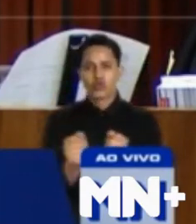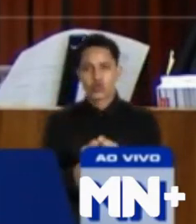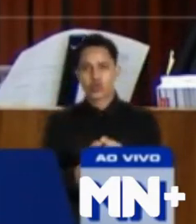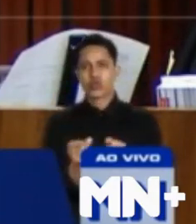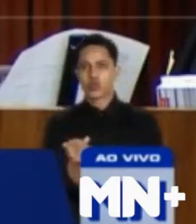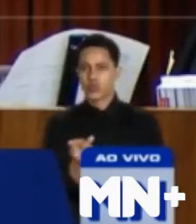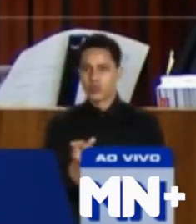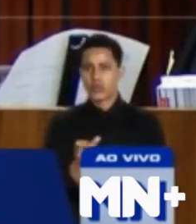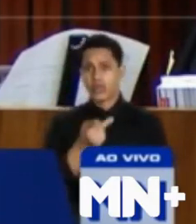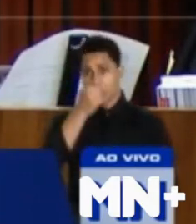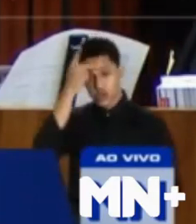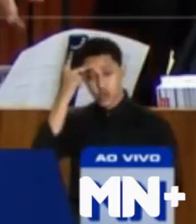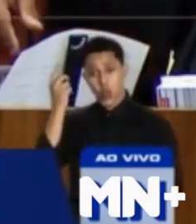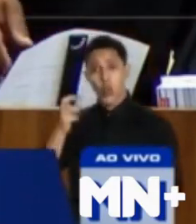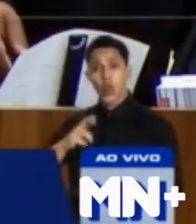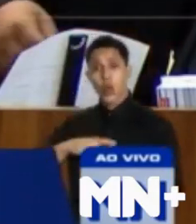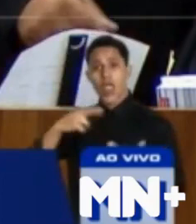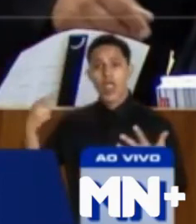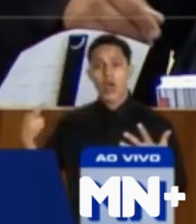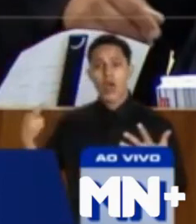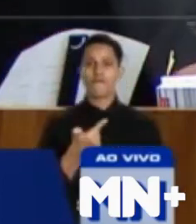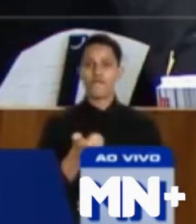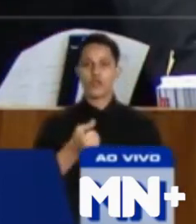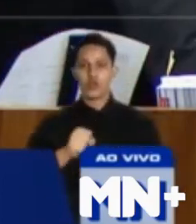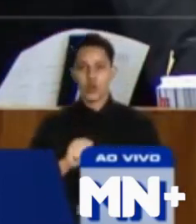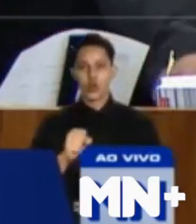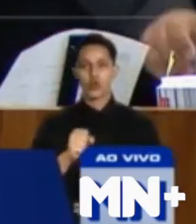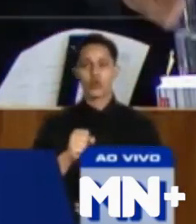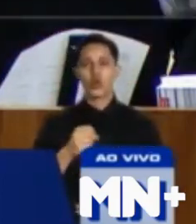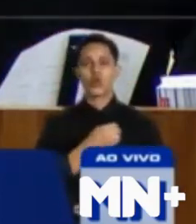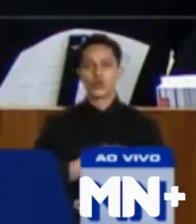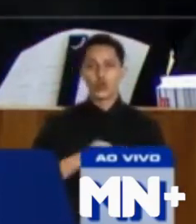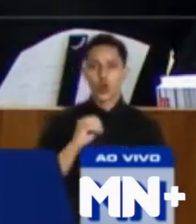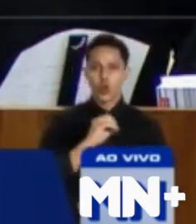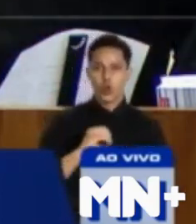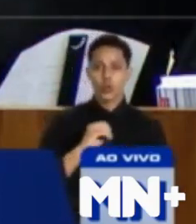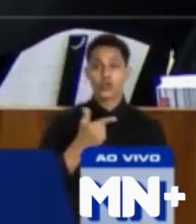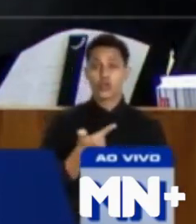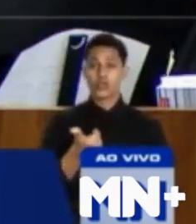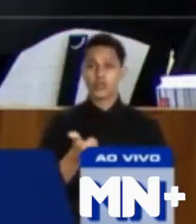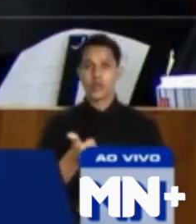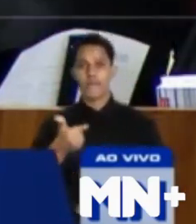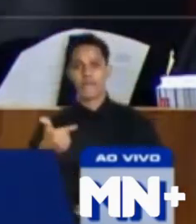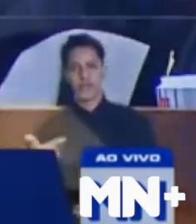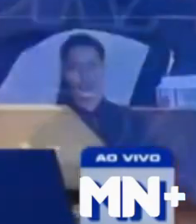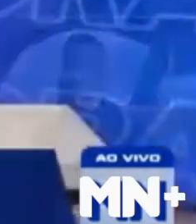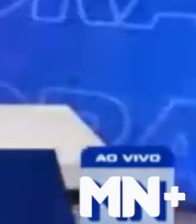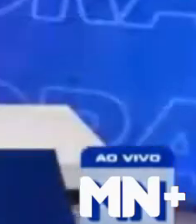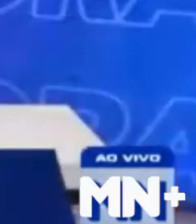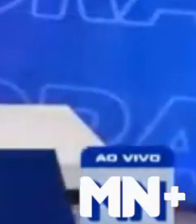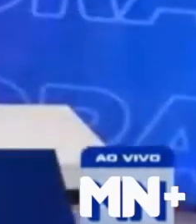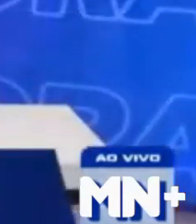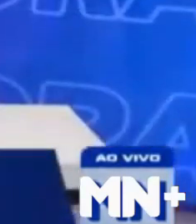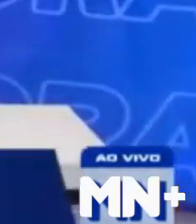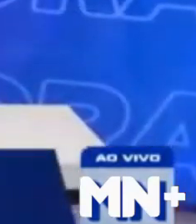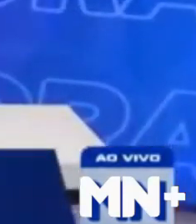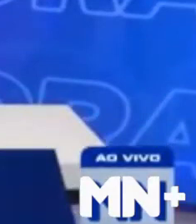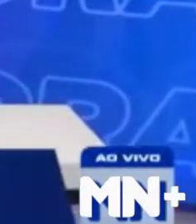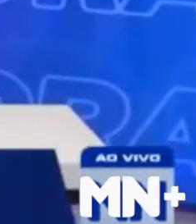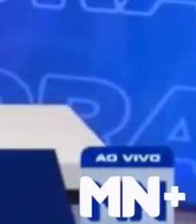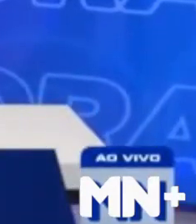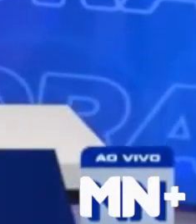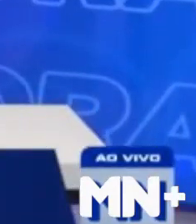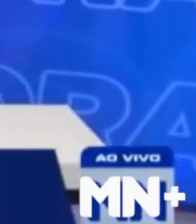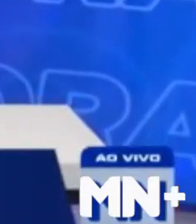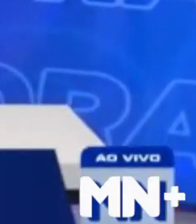um recurso ordinário no dia 28 de outubro de 2021. Ah, então o presidente